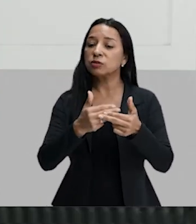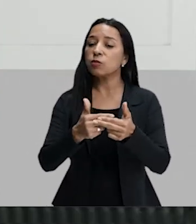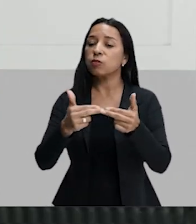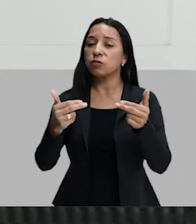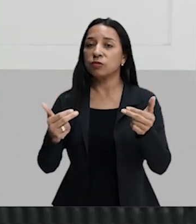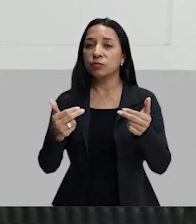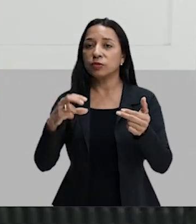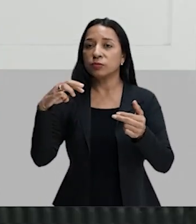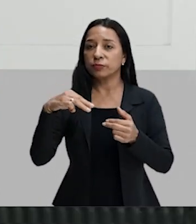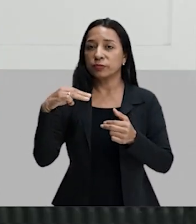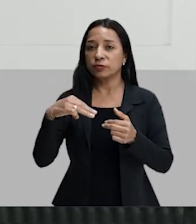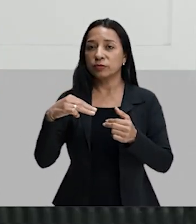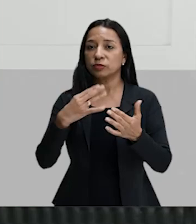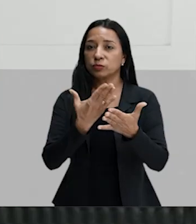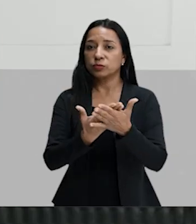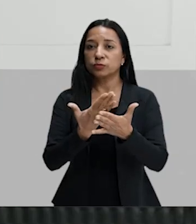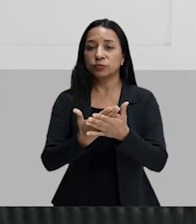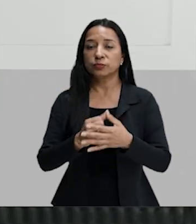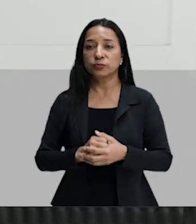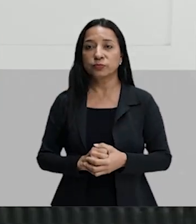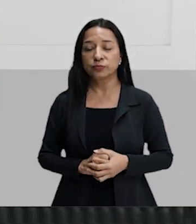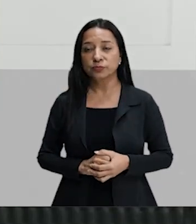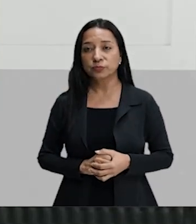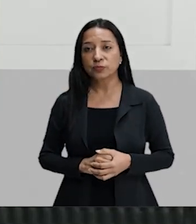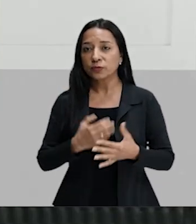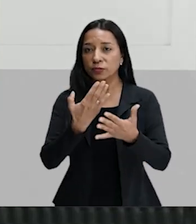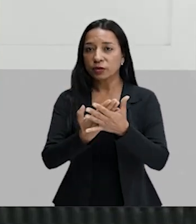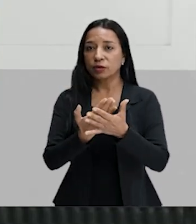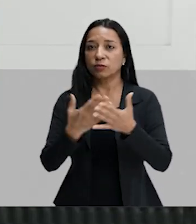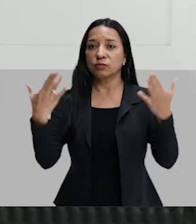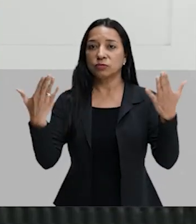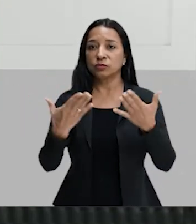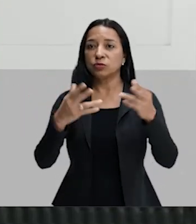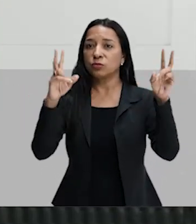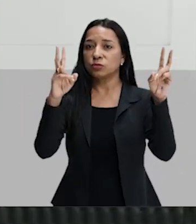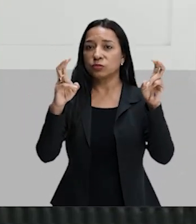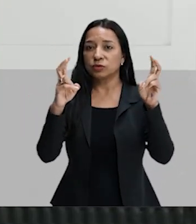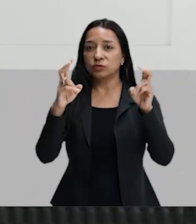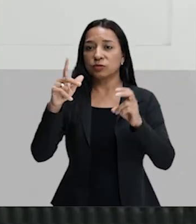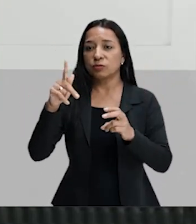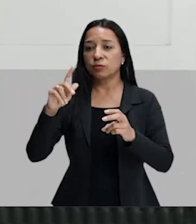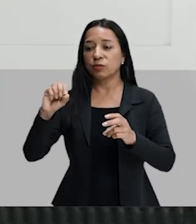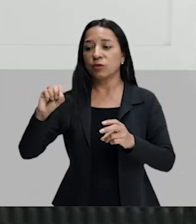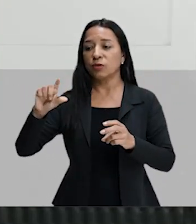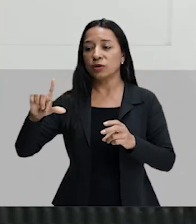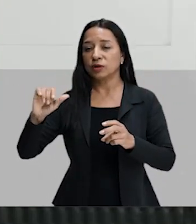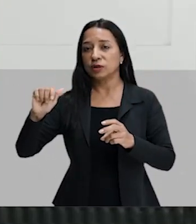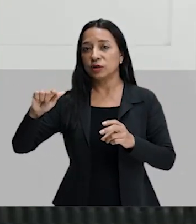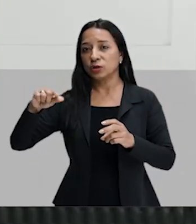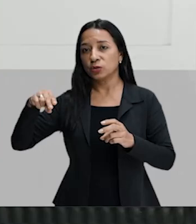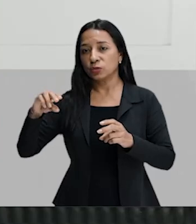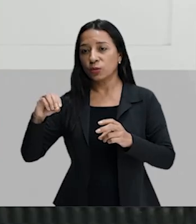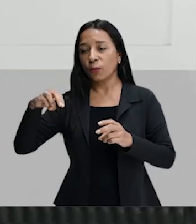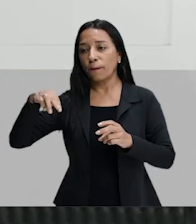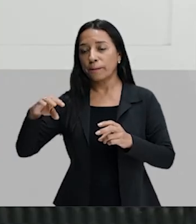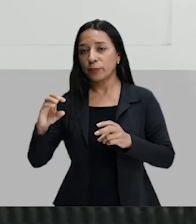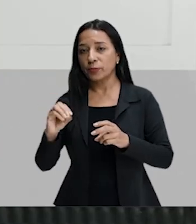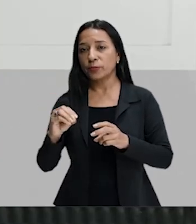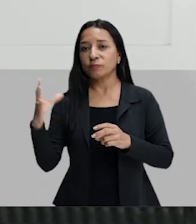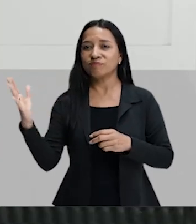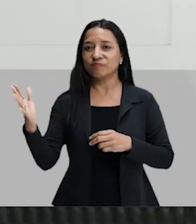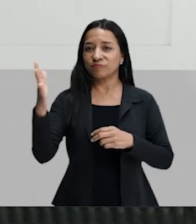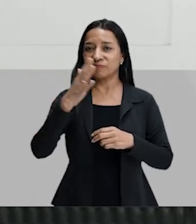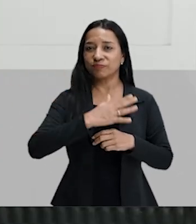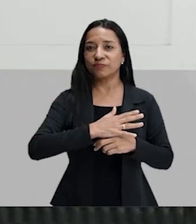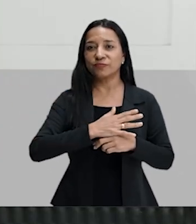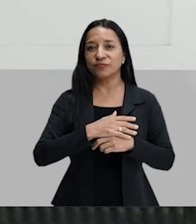né, matemático que a gente vai estudar. Tá? Então a aula de hoje, o assunto é polinômio. Tá? Então vem comigo